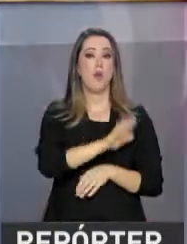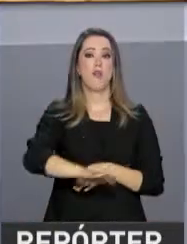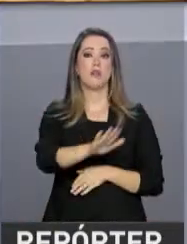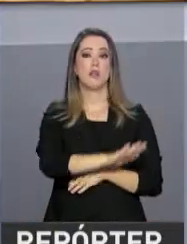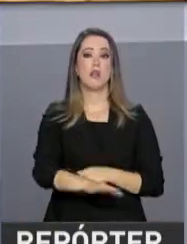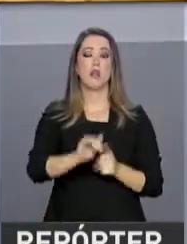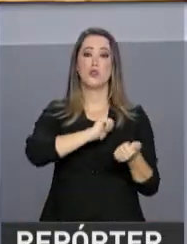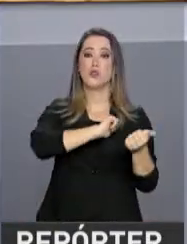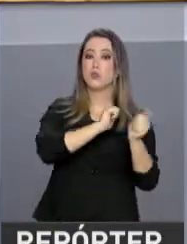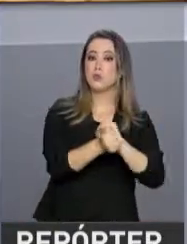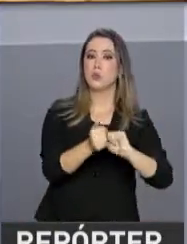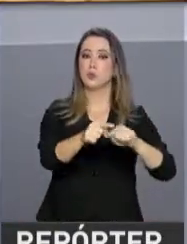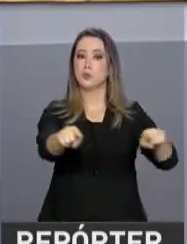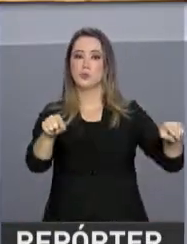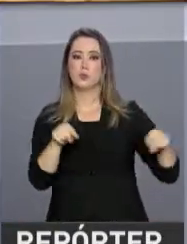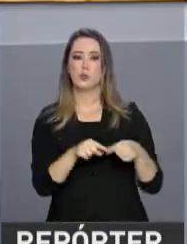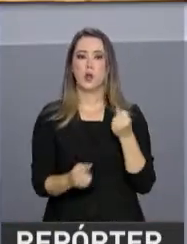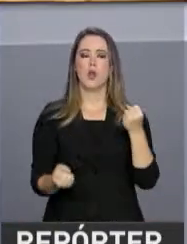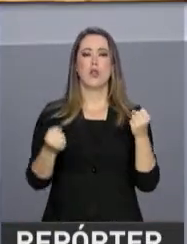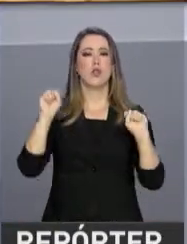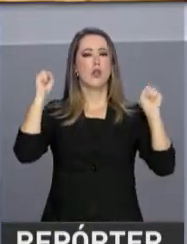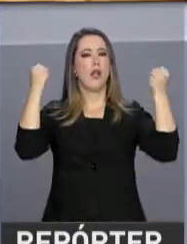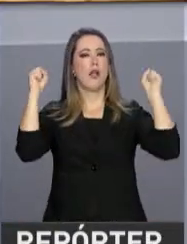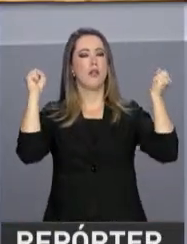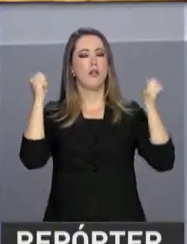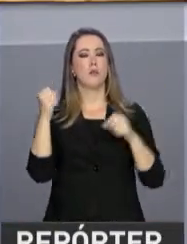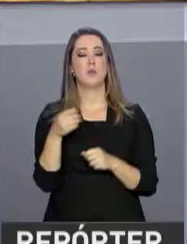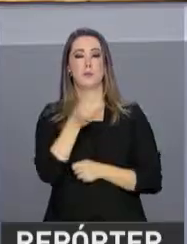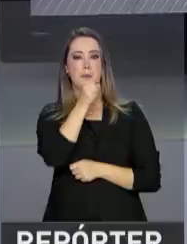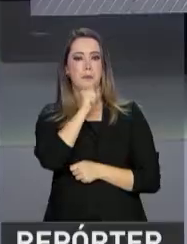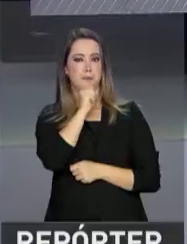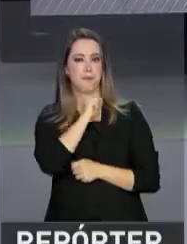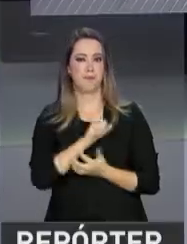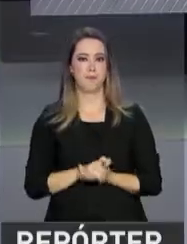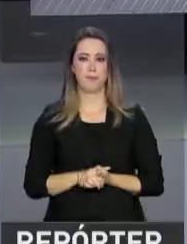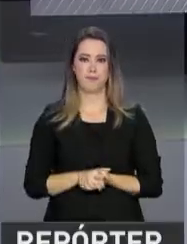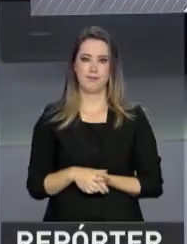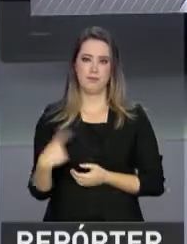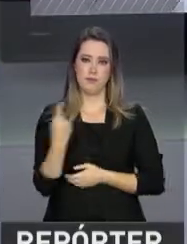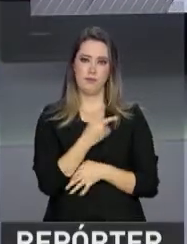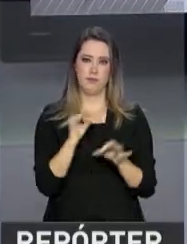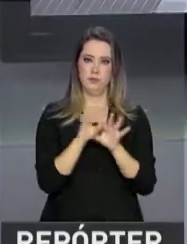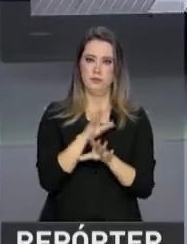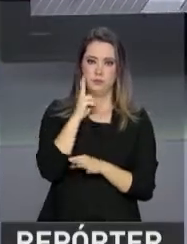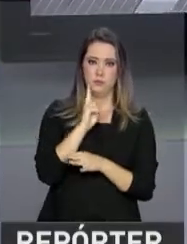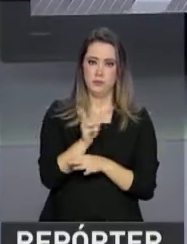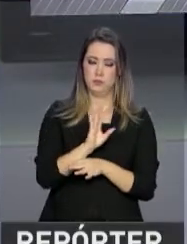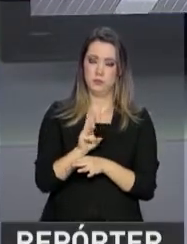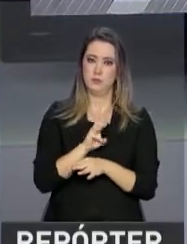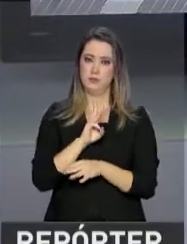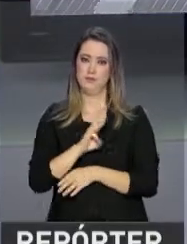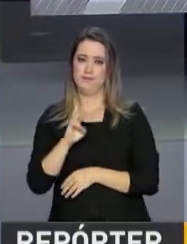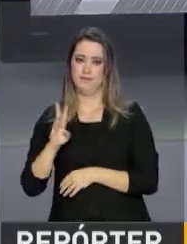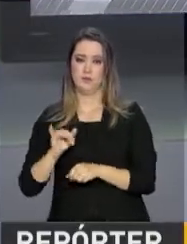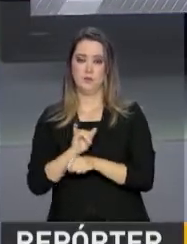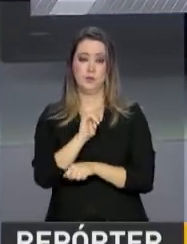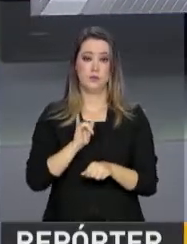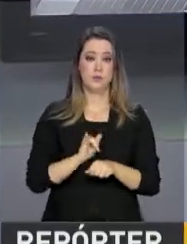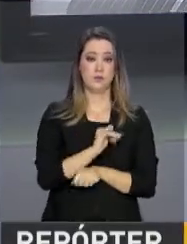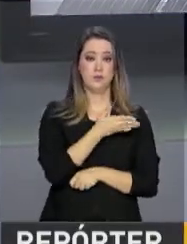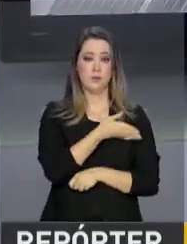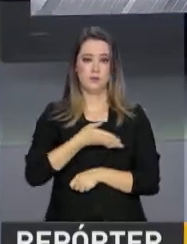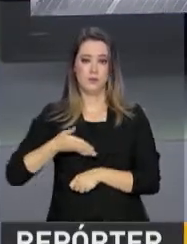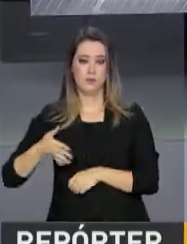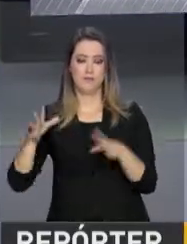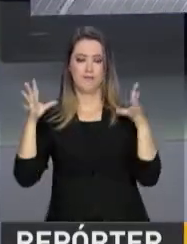ginásio poli esportivo e academia para a terceira idade nós ficamos por aqui você pode rever as reportagens no youtube